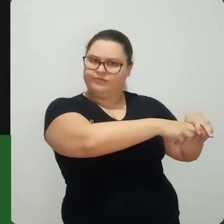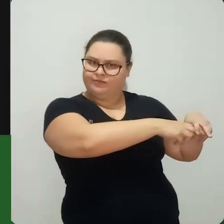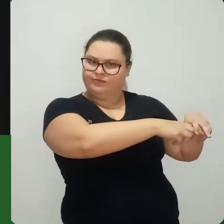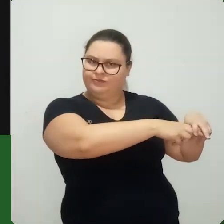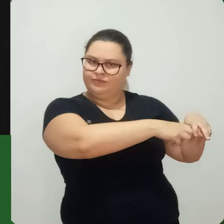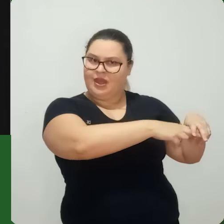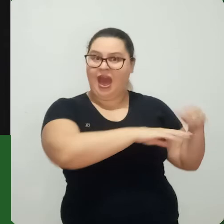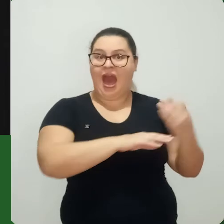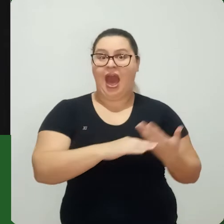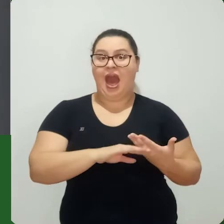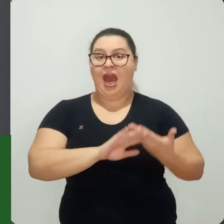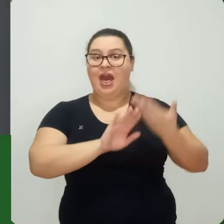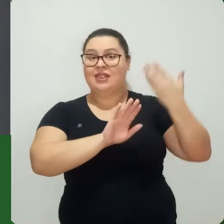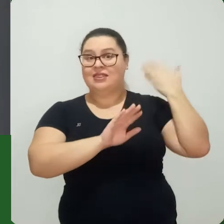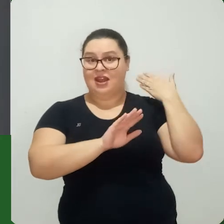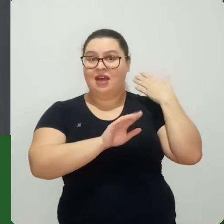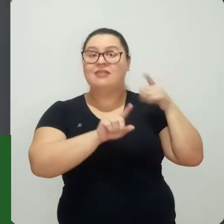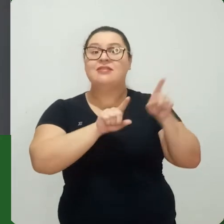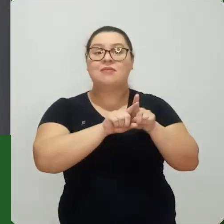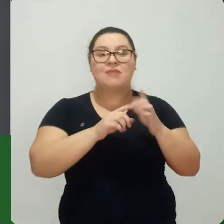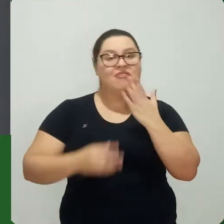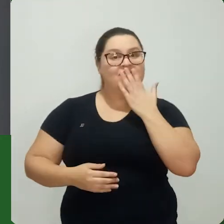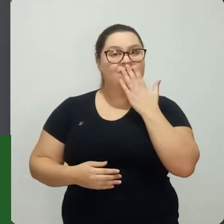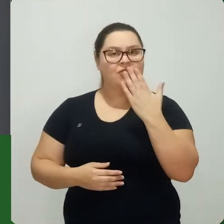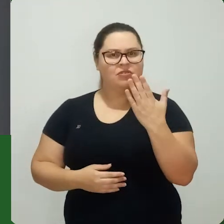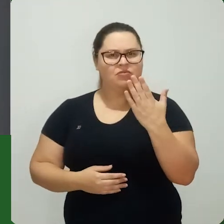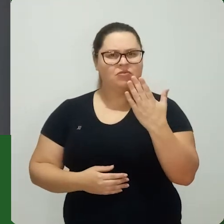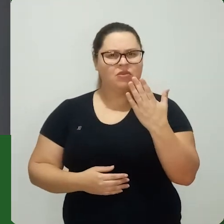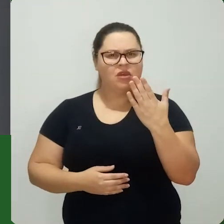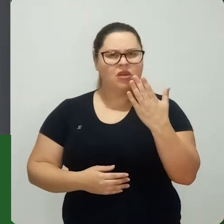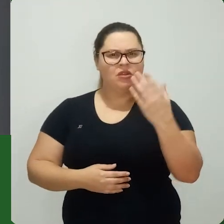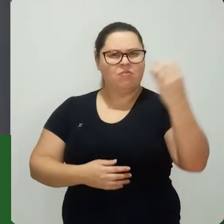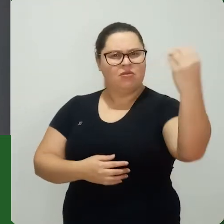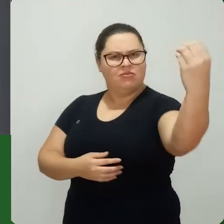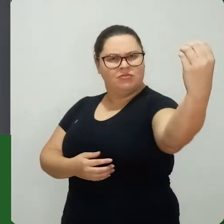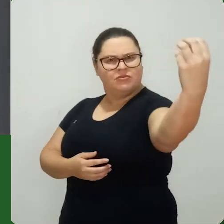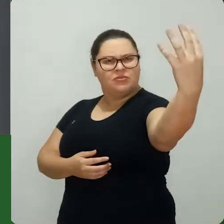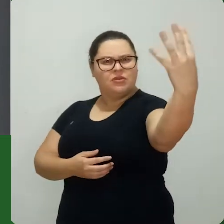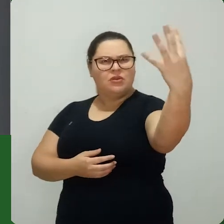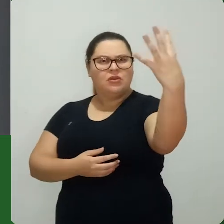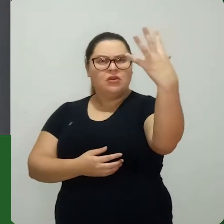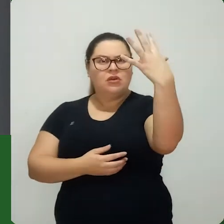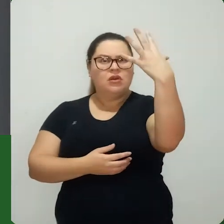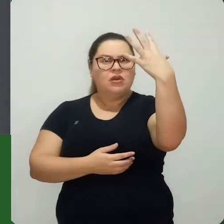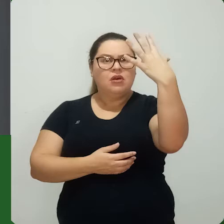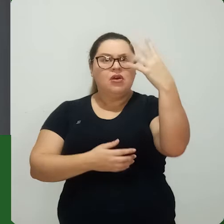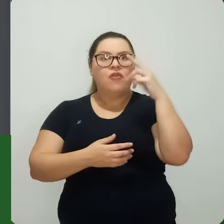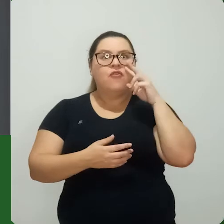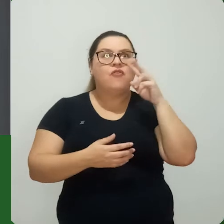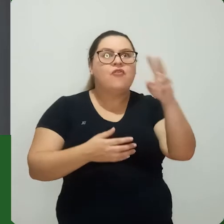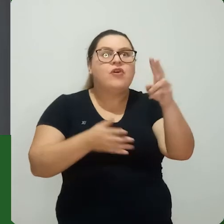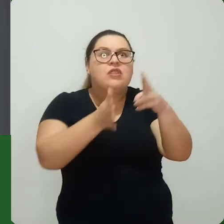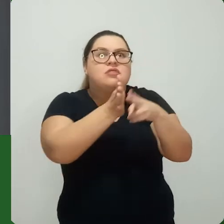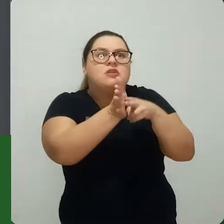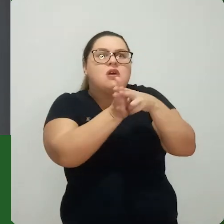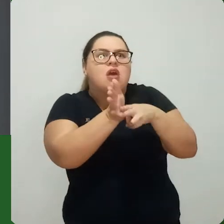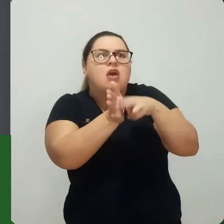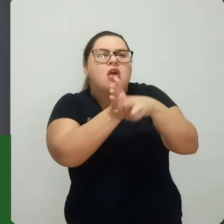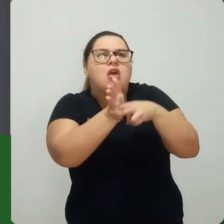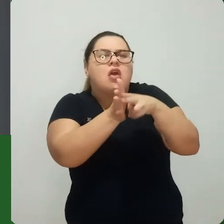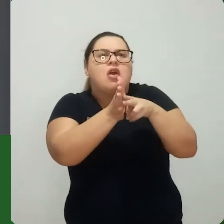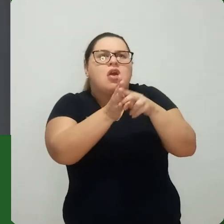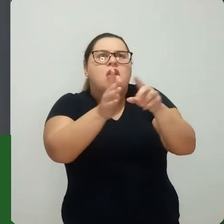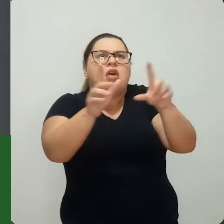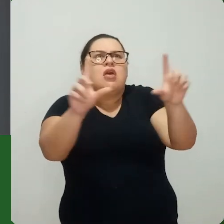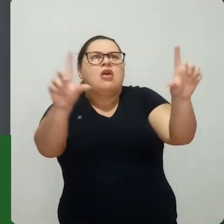de repente, uma luz se acende. E surge um trem. Sim, um trem. Dentro daquela sala em que você estava. E esse